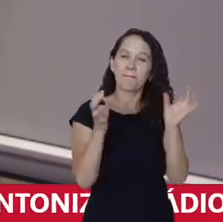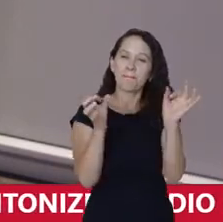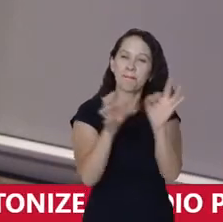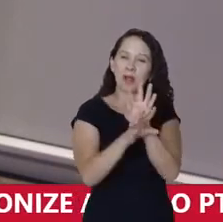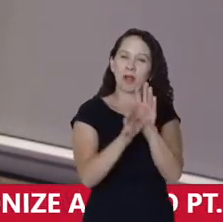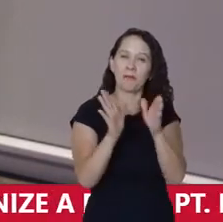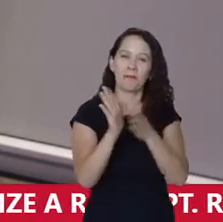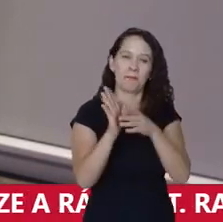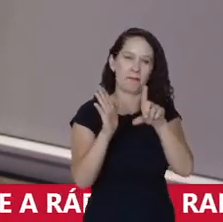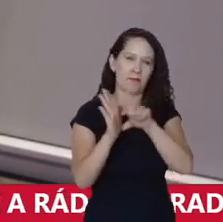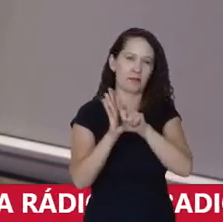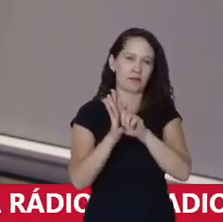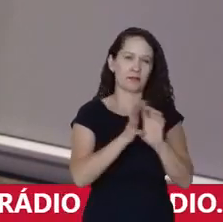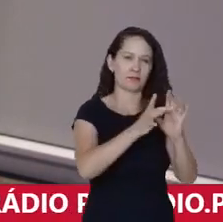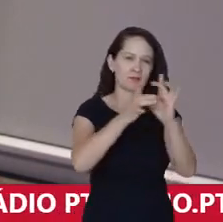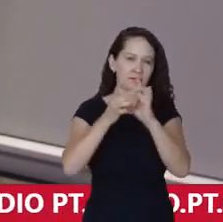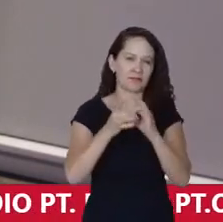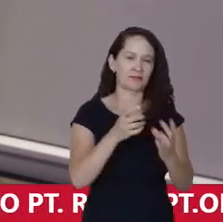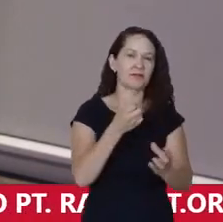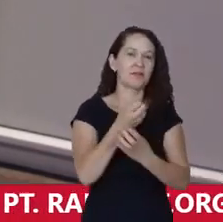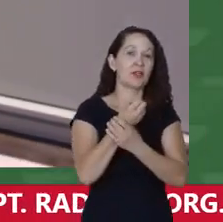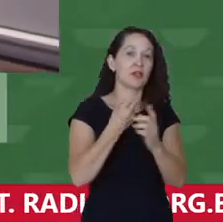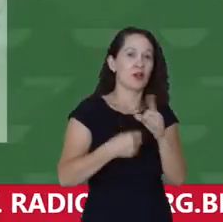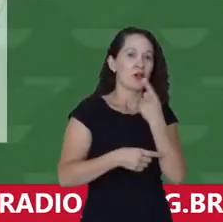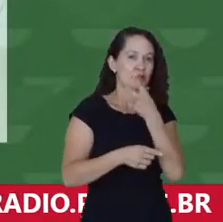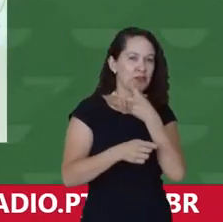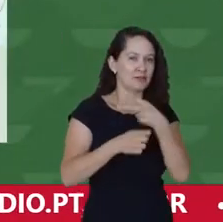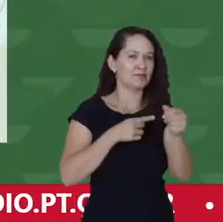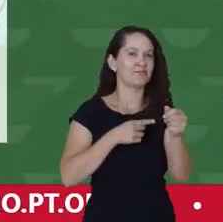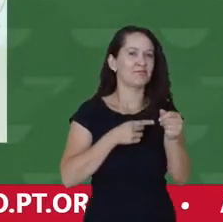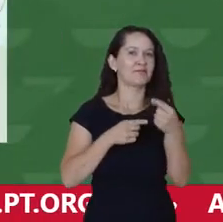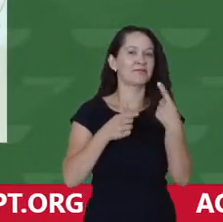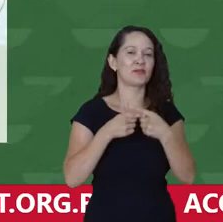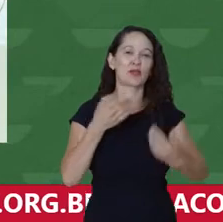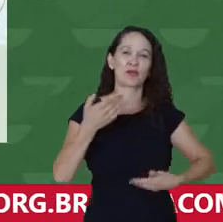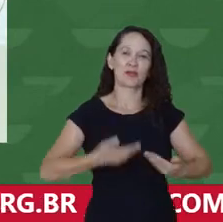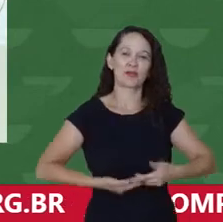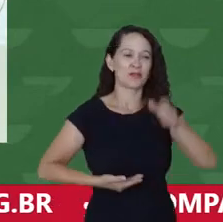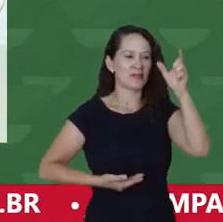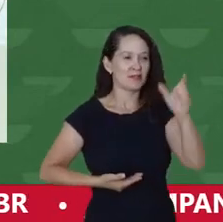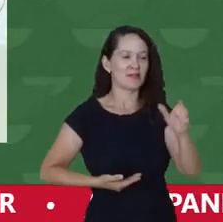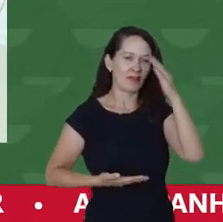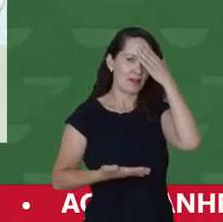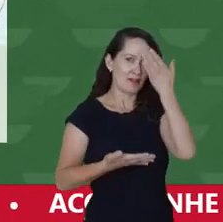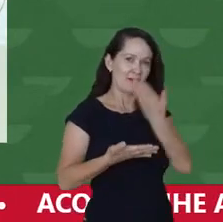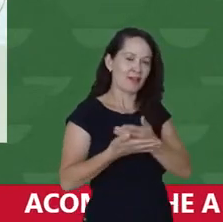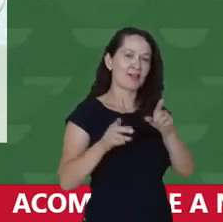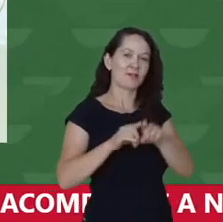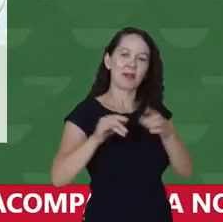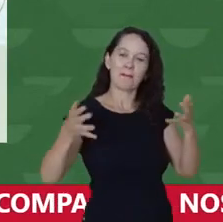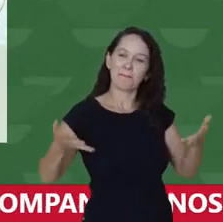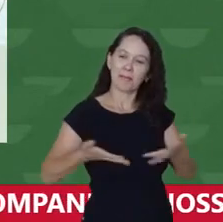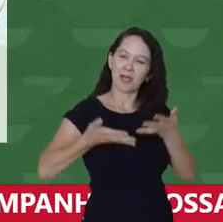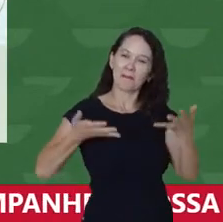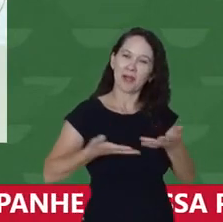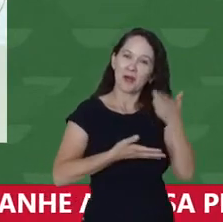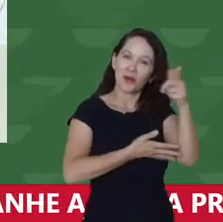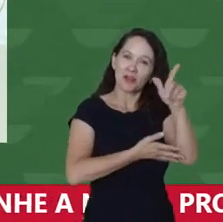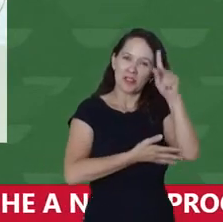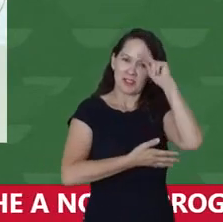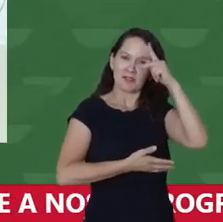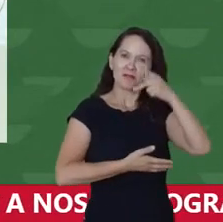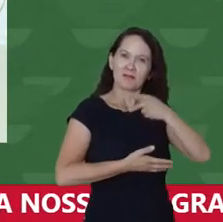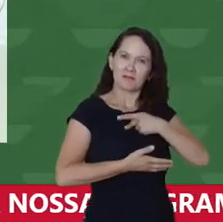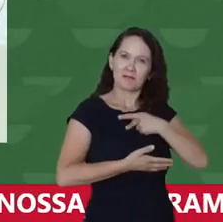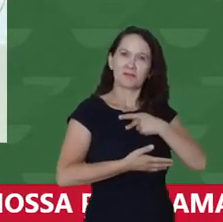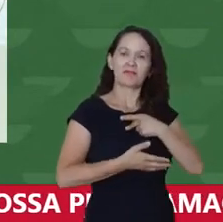PEC. E essa unidade vai garantir a nossa vitória. Porque os servidores estão convencendo também o povo brasileiro que ele será